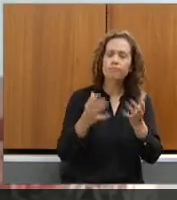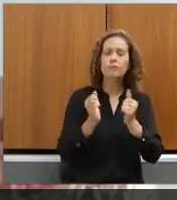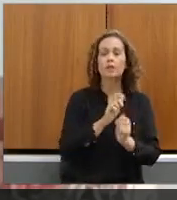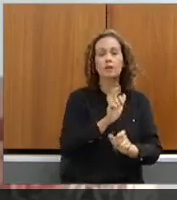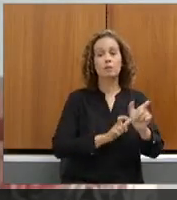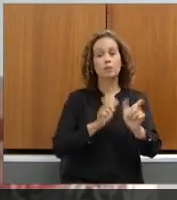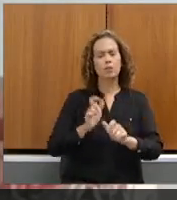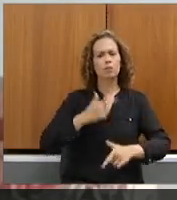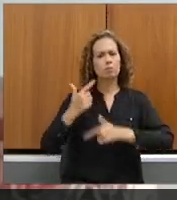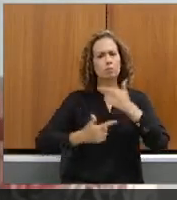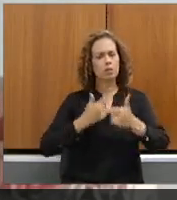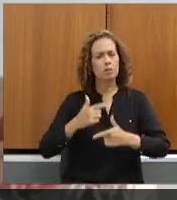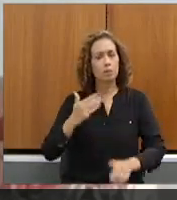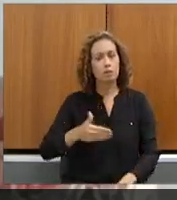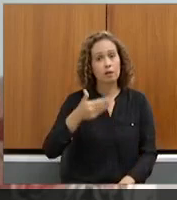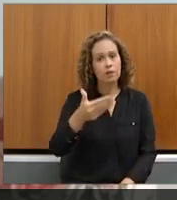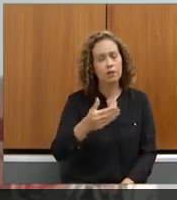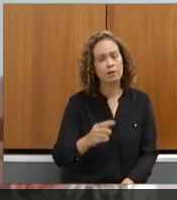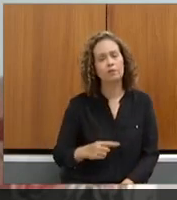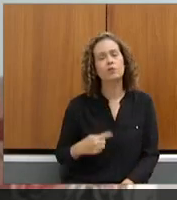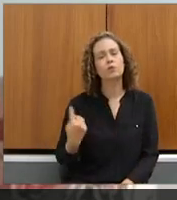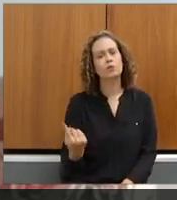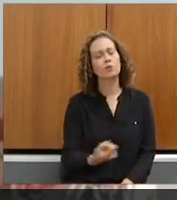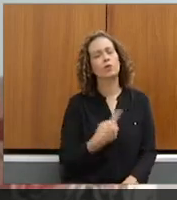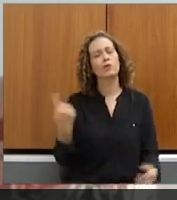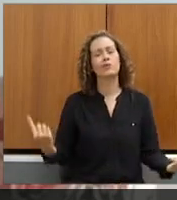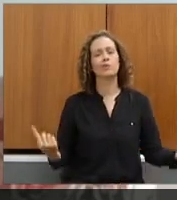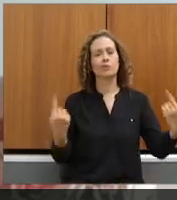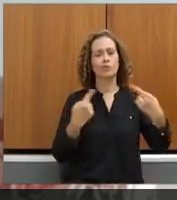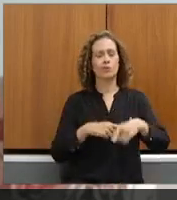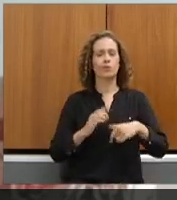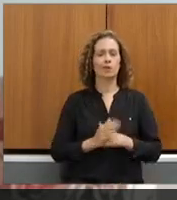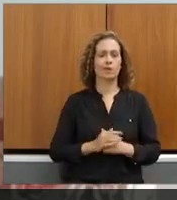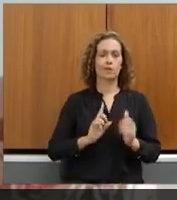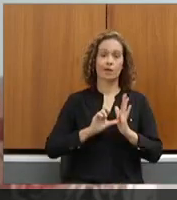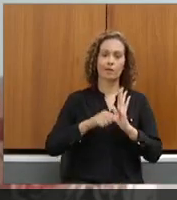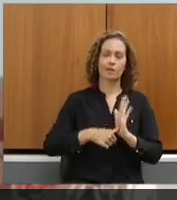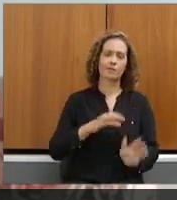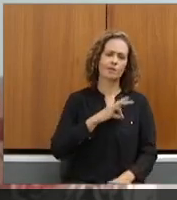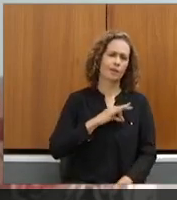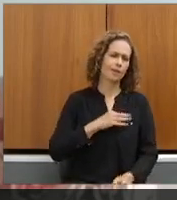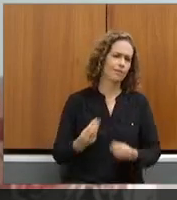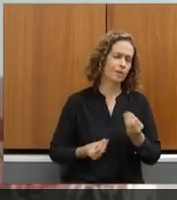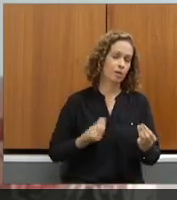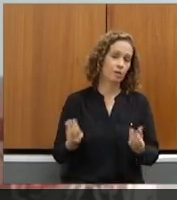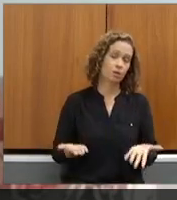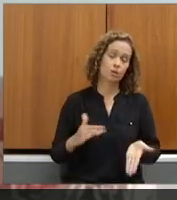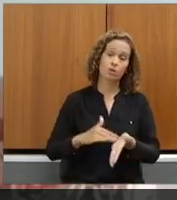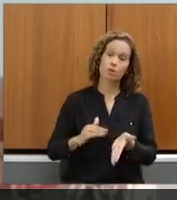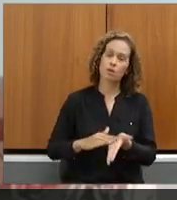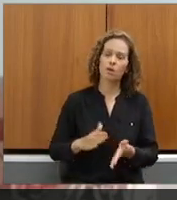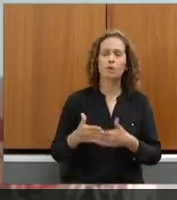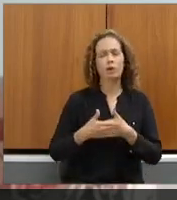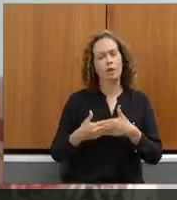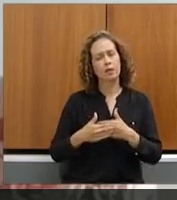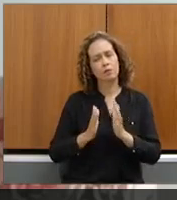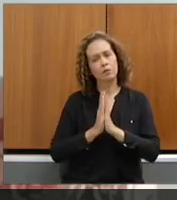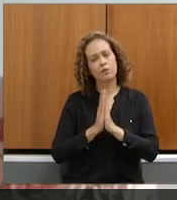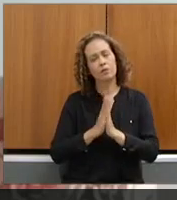trincheira contra o vírus a gente tá e finalizando com atraso de salário então secretário com muito carinho por favor